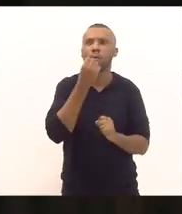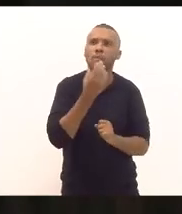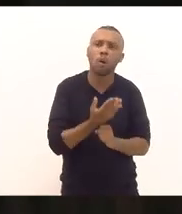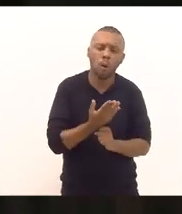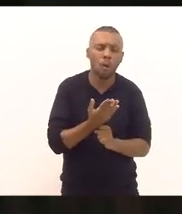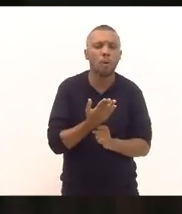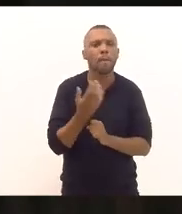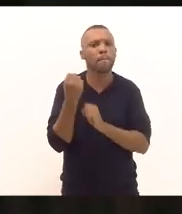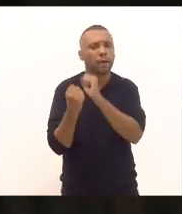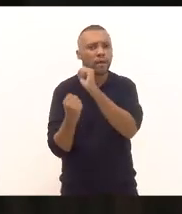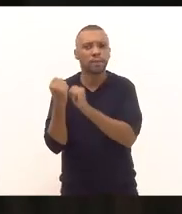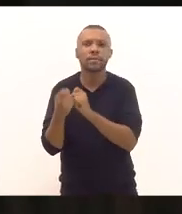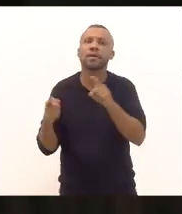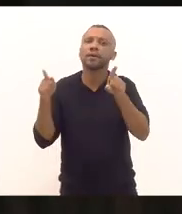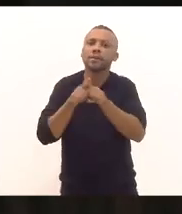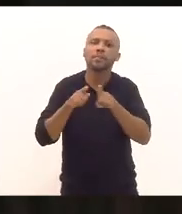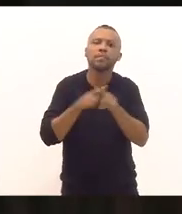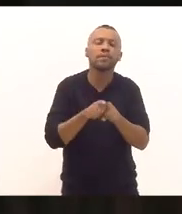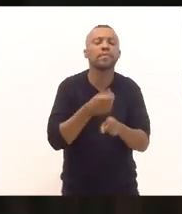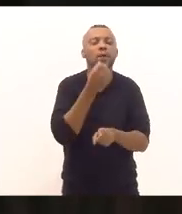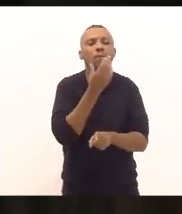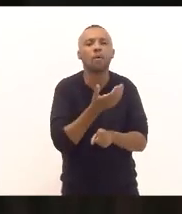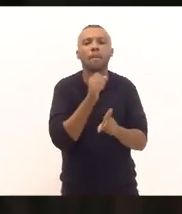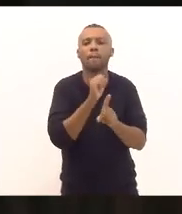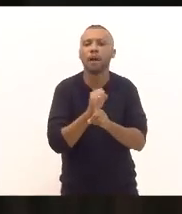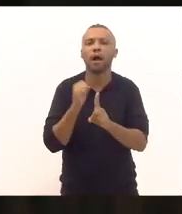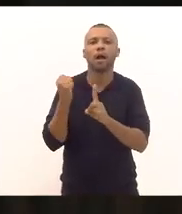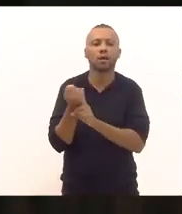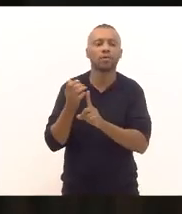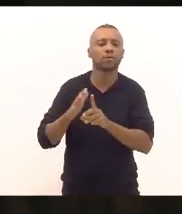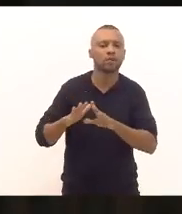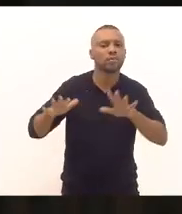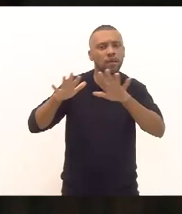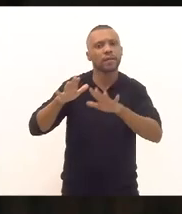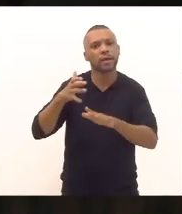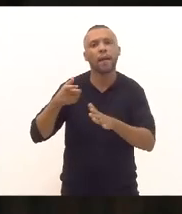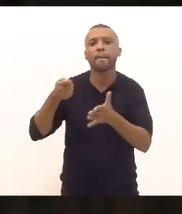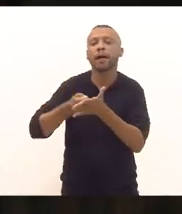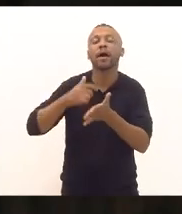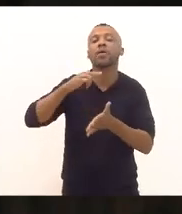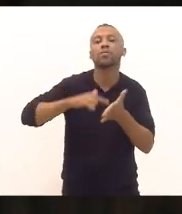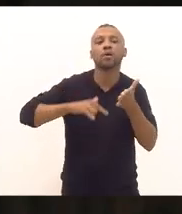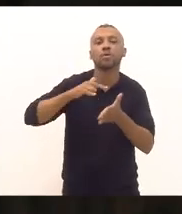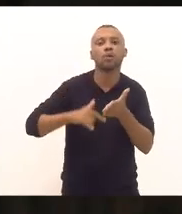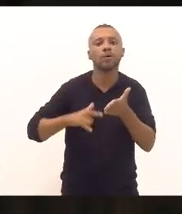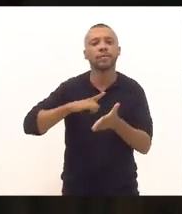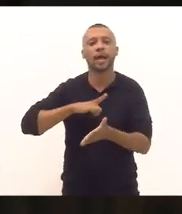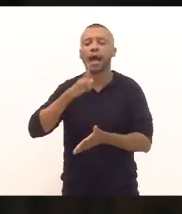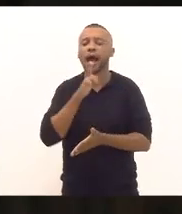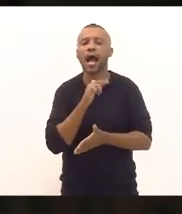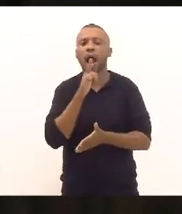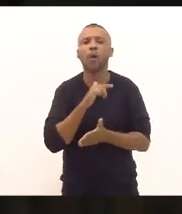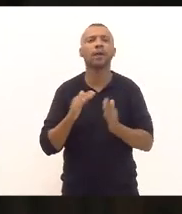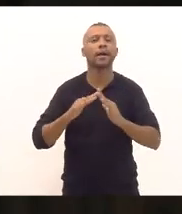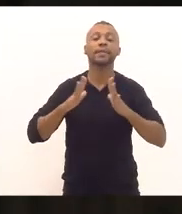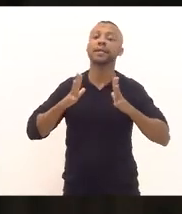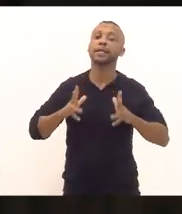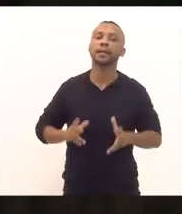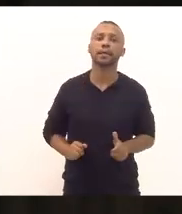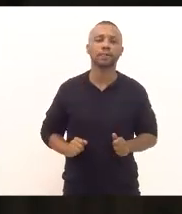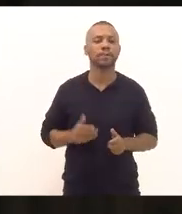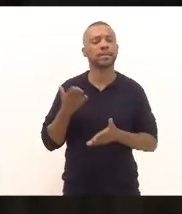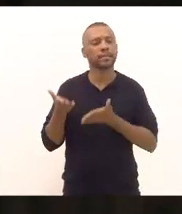para as empresas e vai ser bom para a sociedade que quer pagar sua conta que a pessoa água em casa né só água tratada